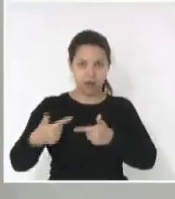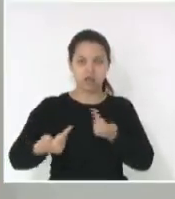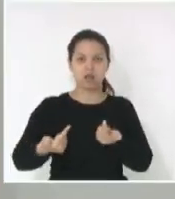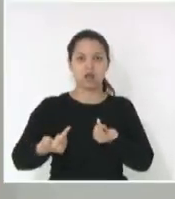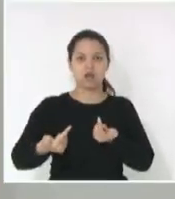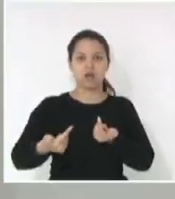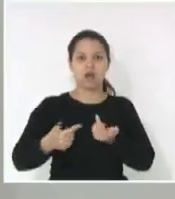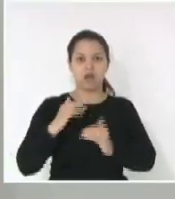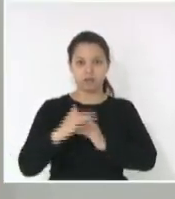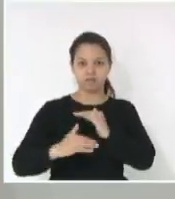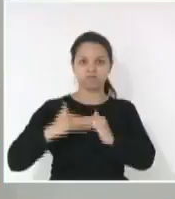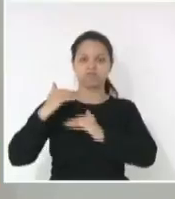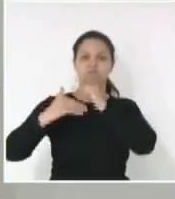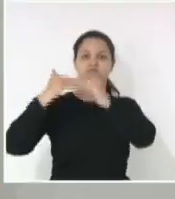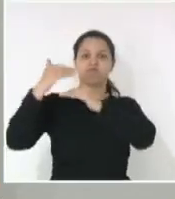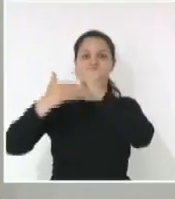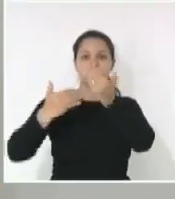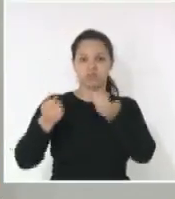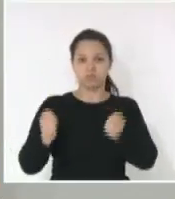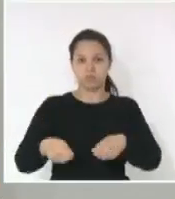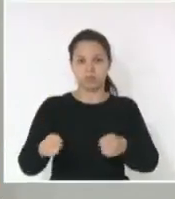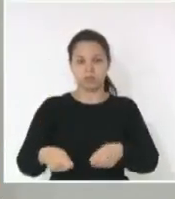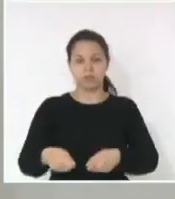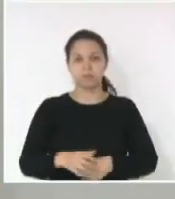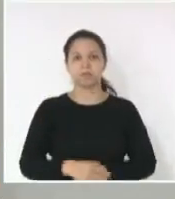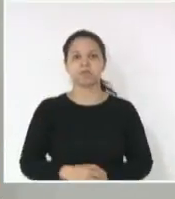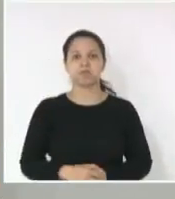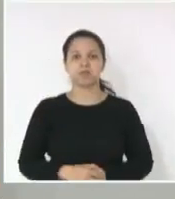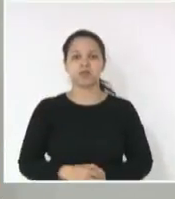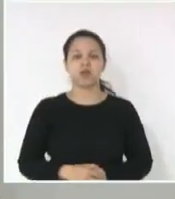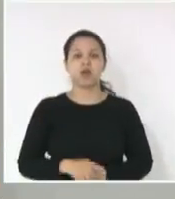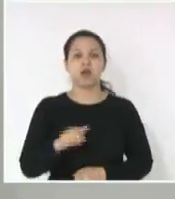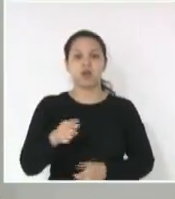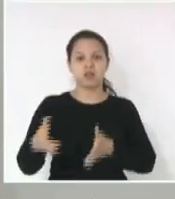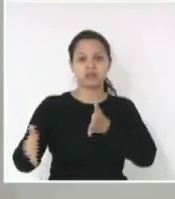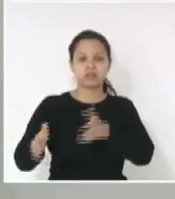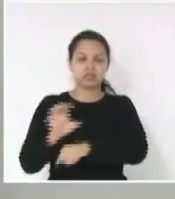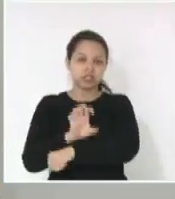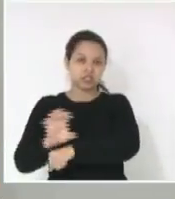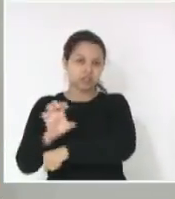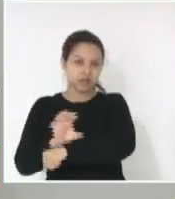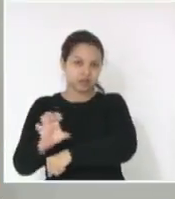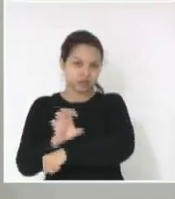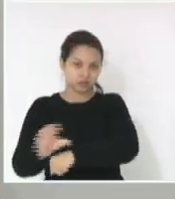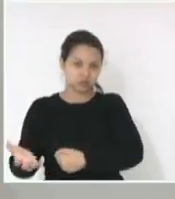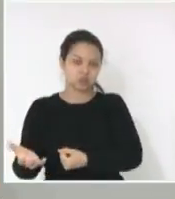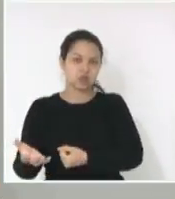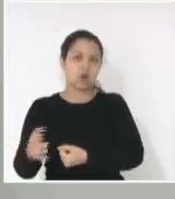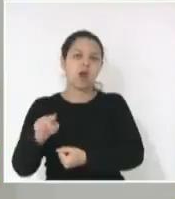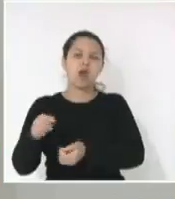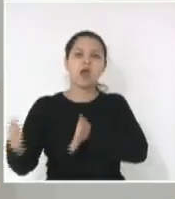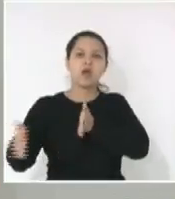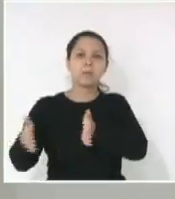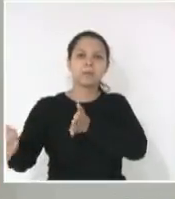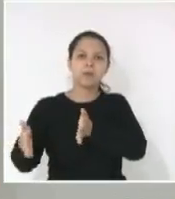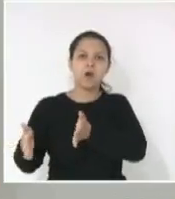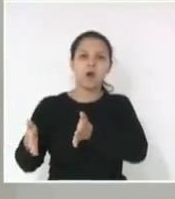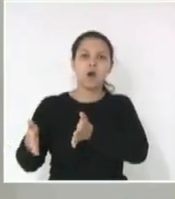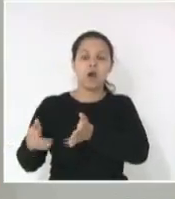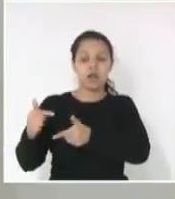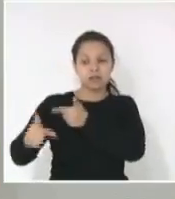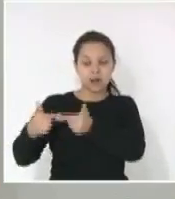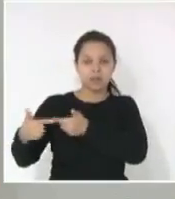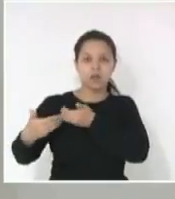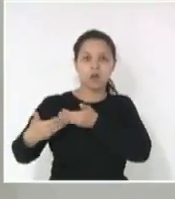estando no estágio probatório. O estágio probatório é aquele período de avaliação do